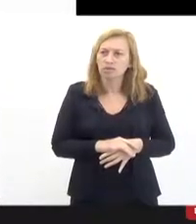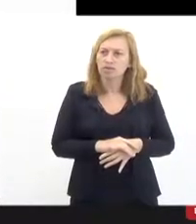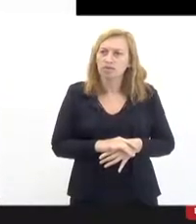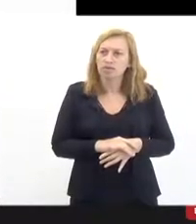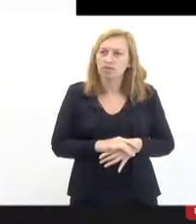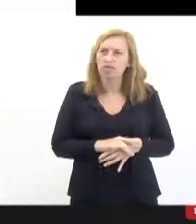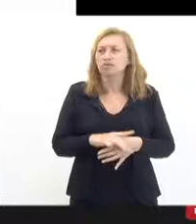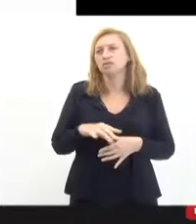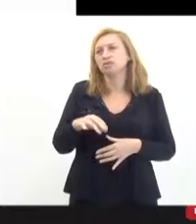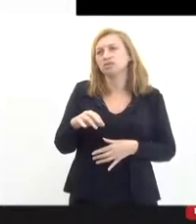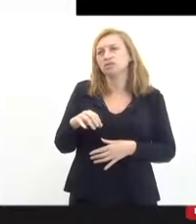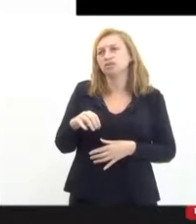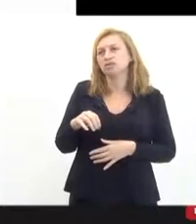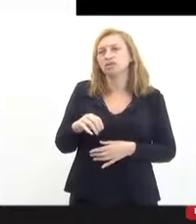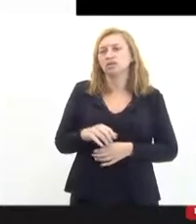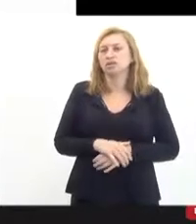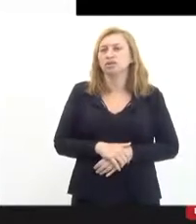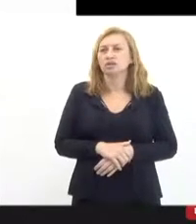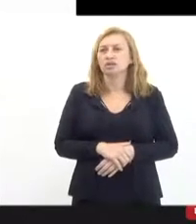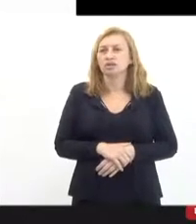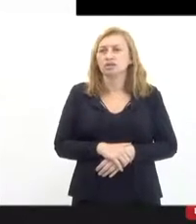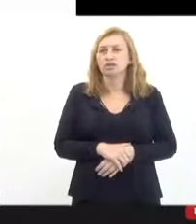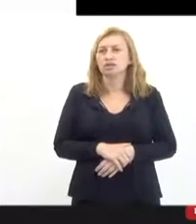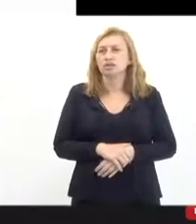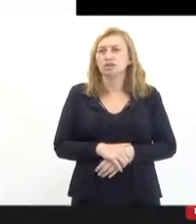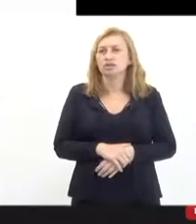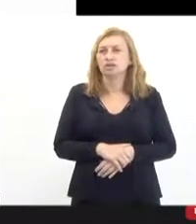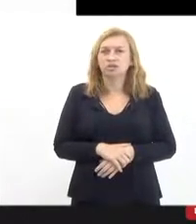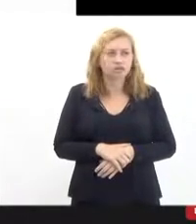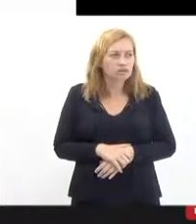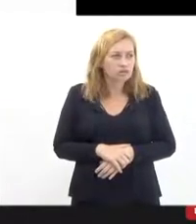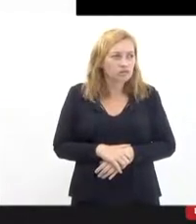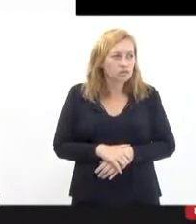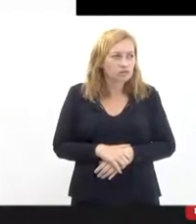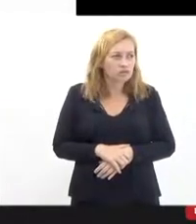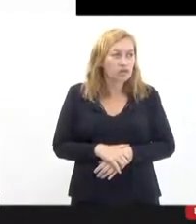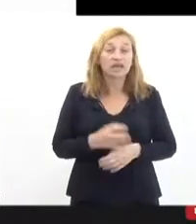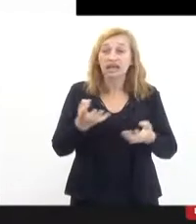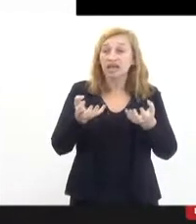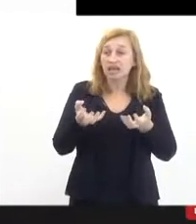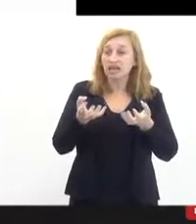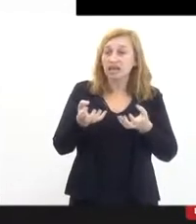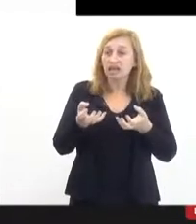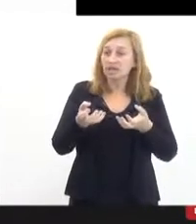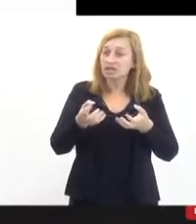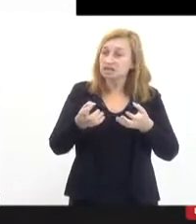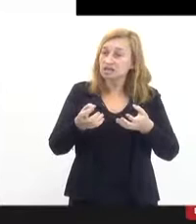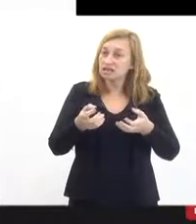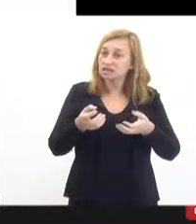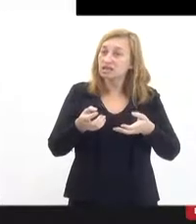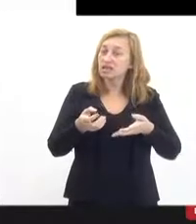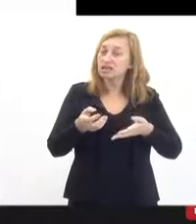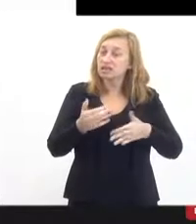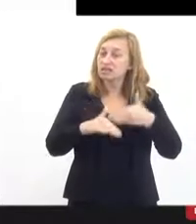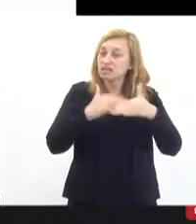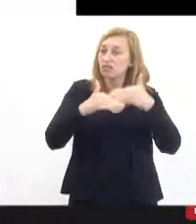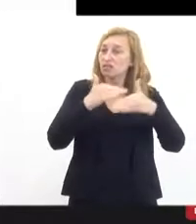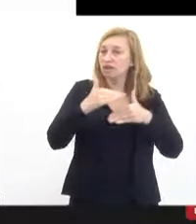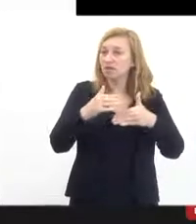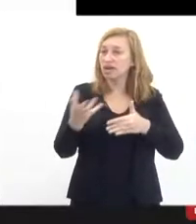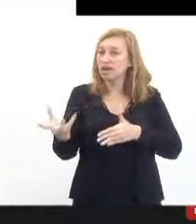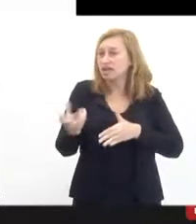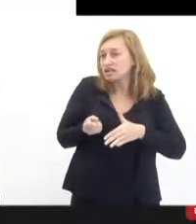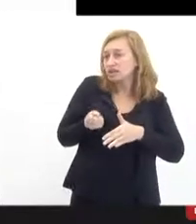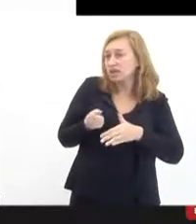os créditos, a sua perspectiva de recuperação desses créditos, ela classificou em